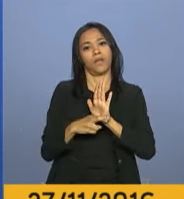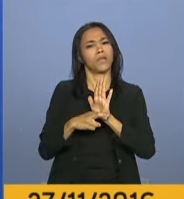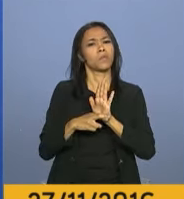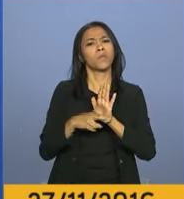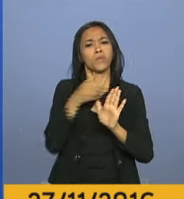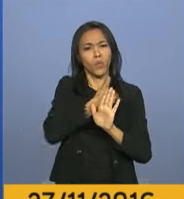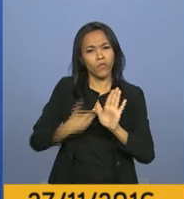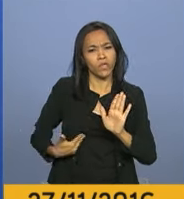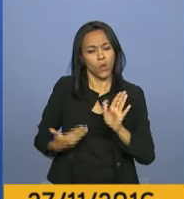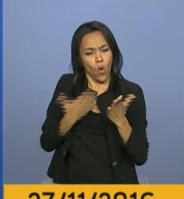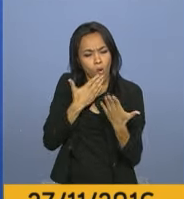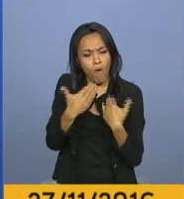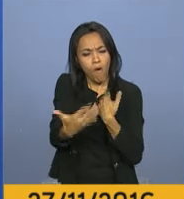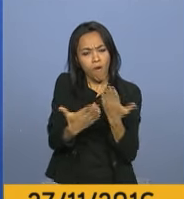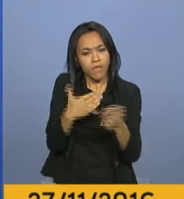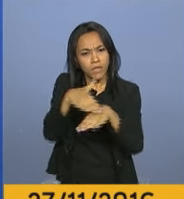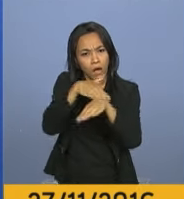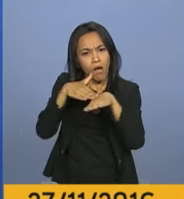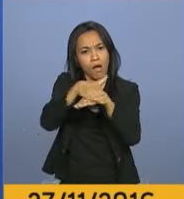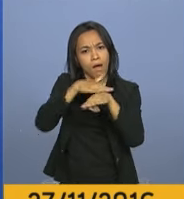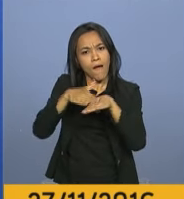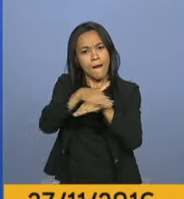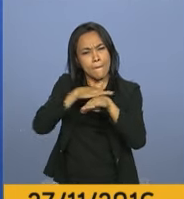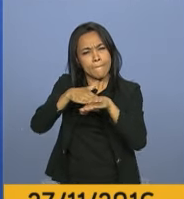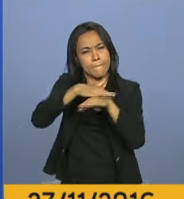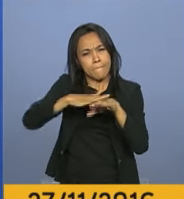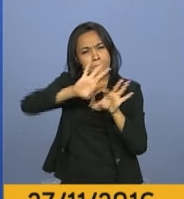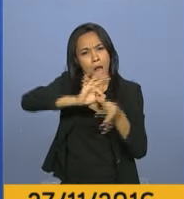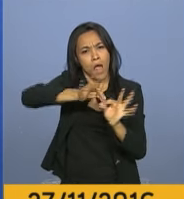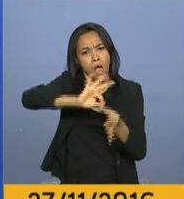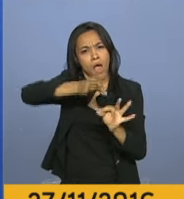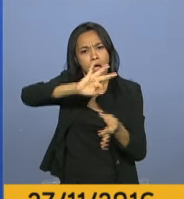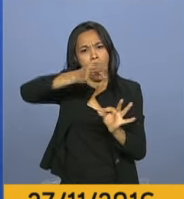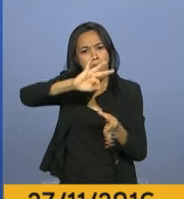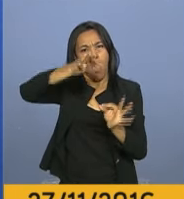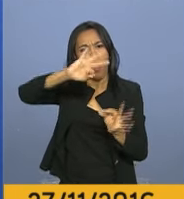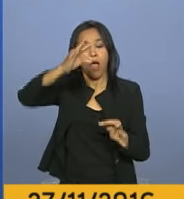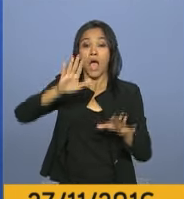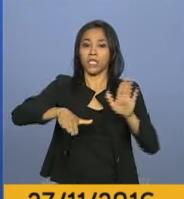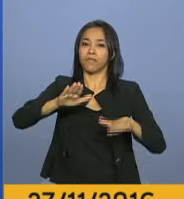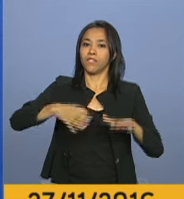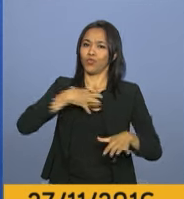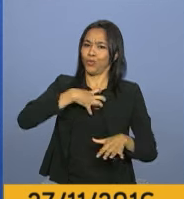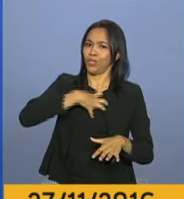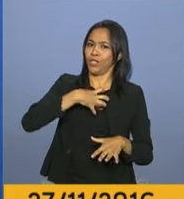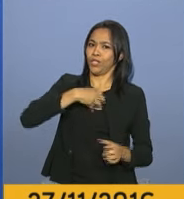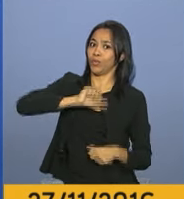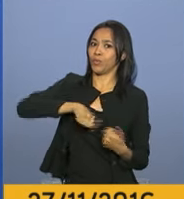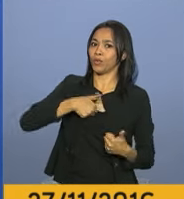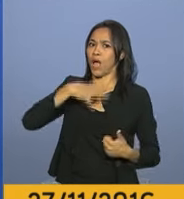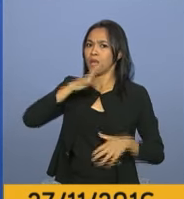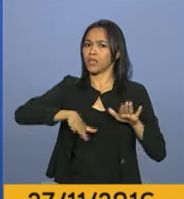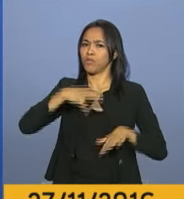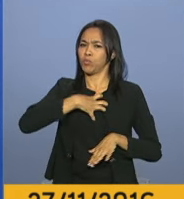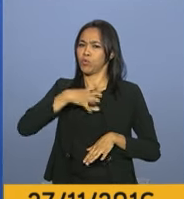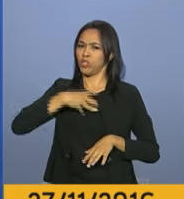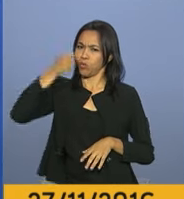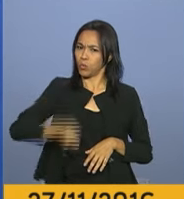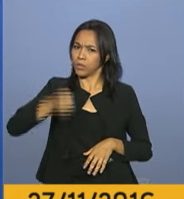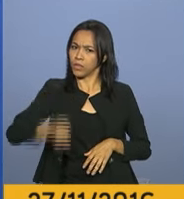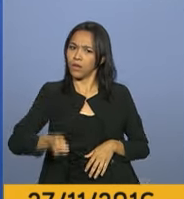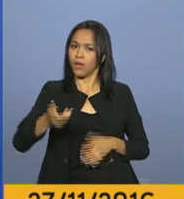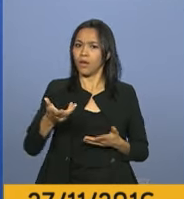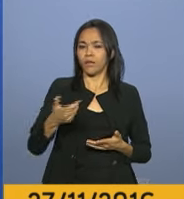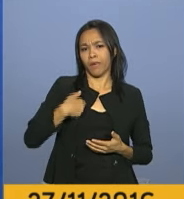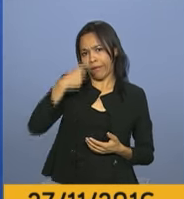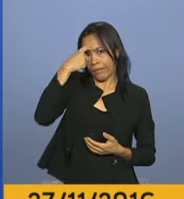dialogar intensamente. Muitas e muitas vezes exigem que eu mude o estilo, que eu seja, digamos, mais autoritário.